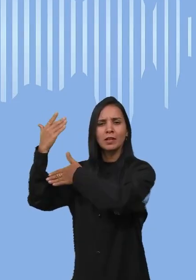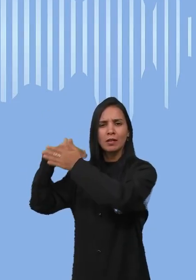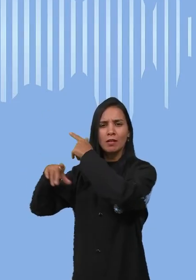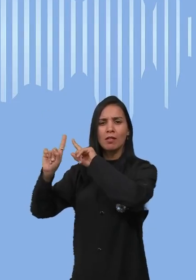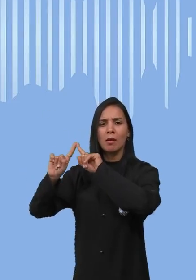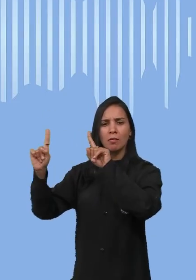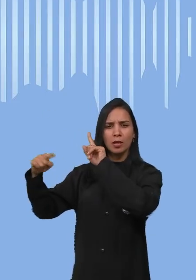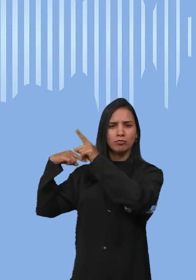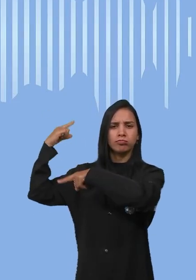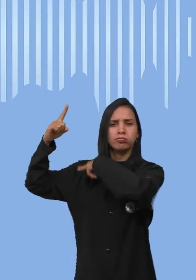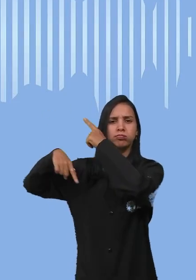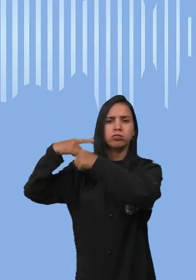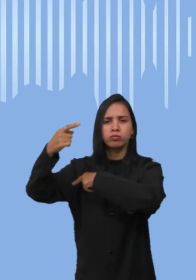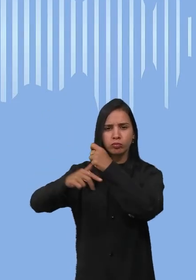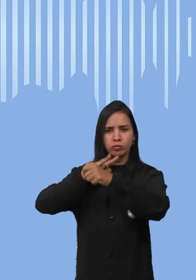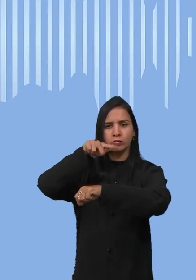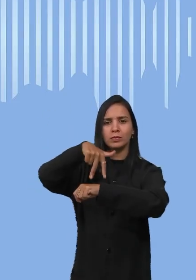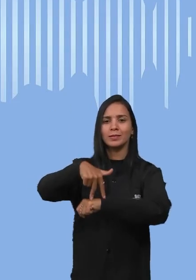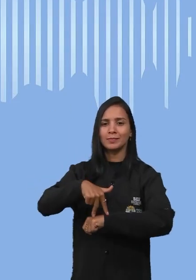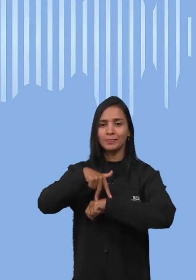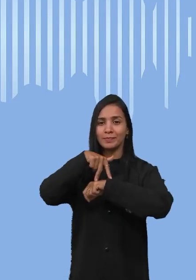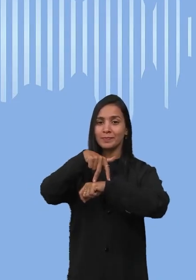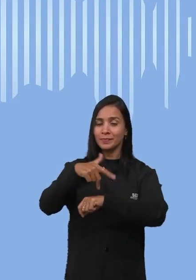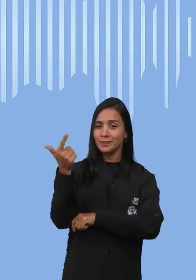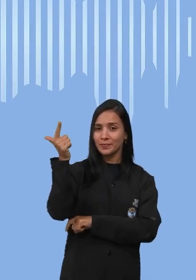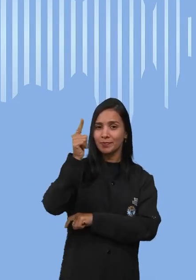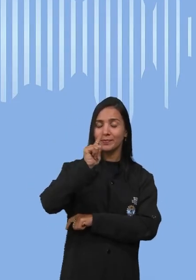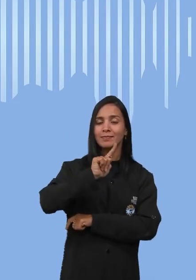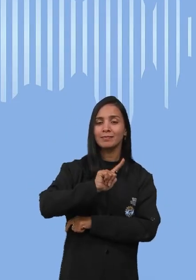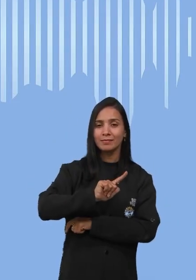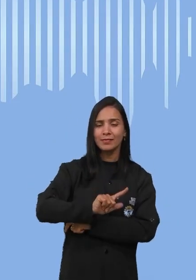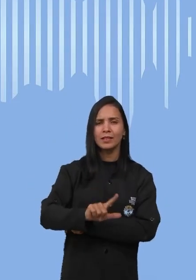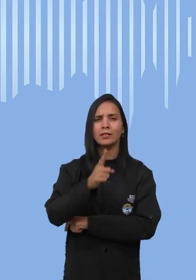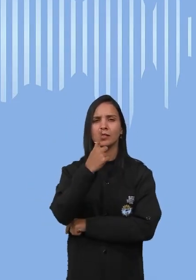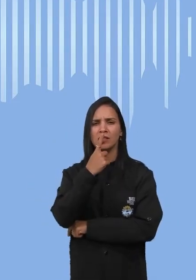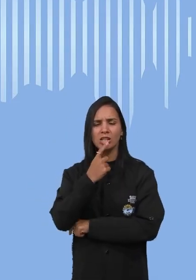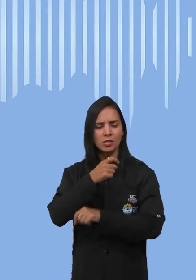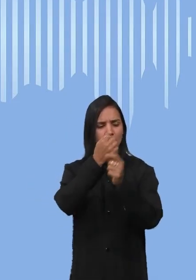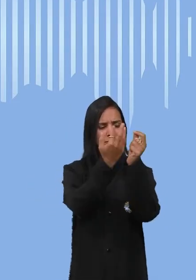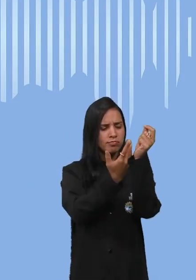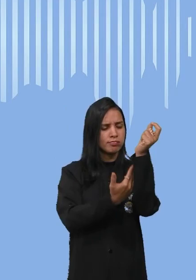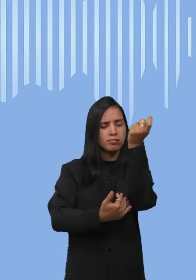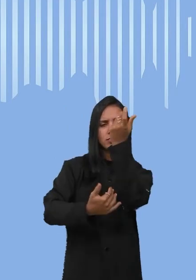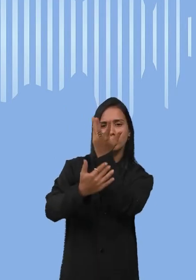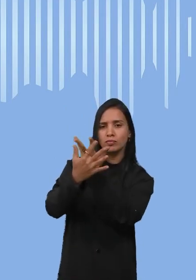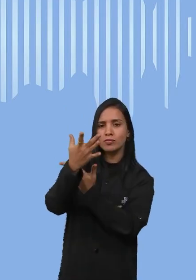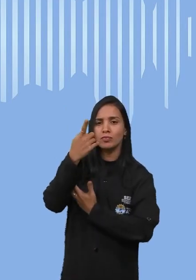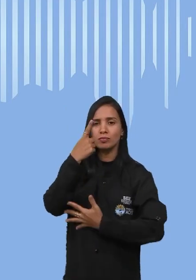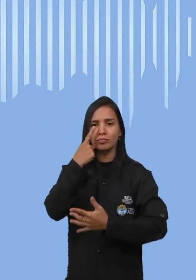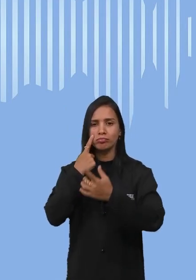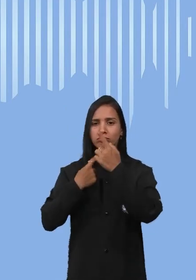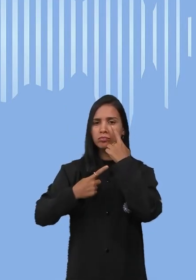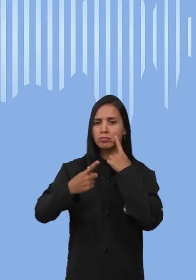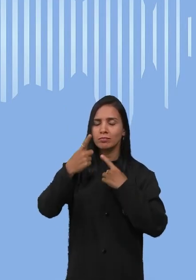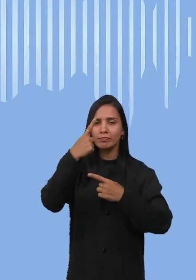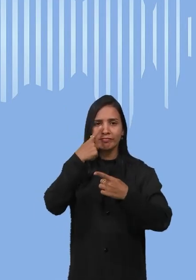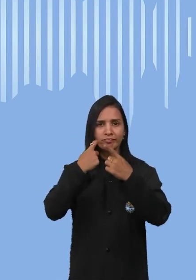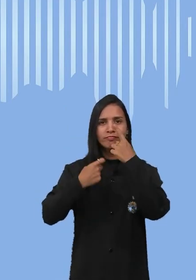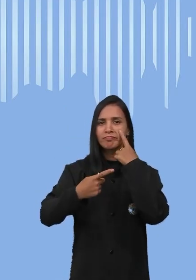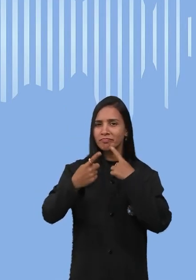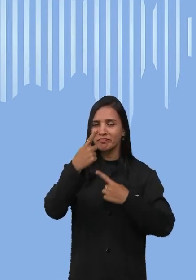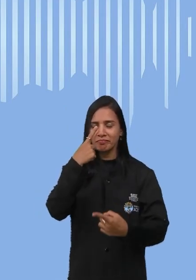esse ano eu não morro. Tenho sangrado demais, tenho chorado pra